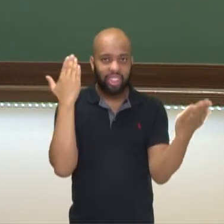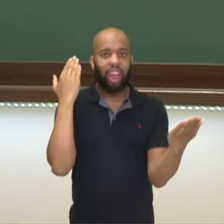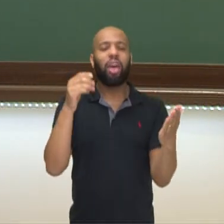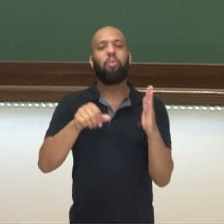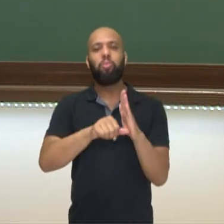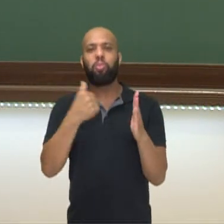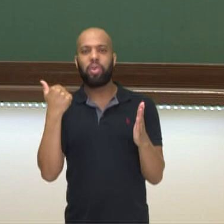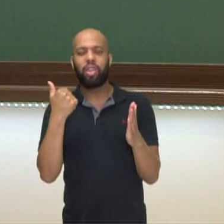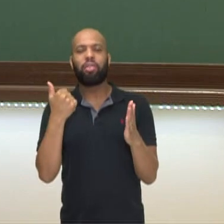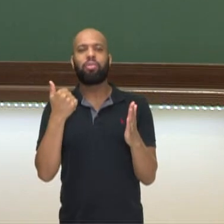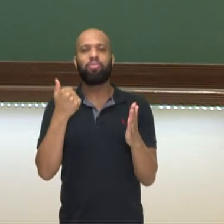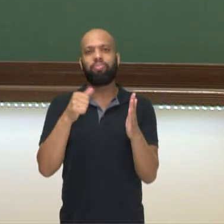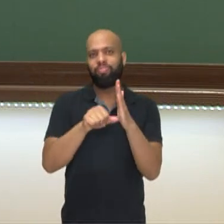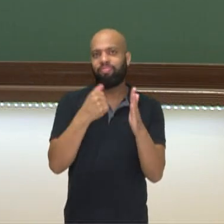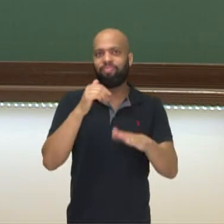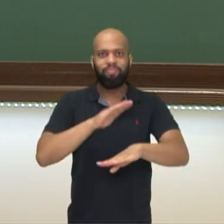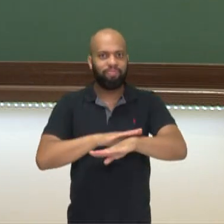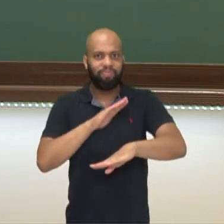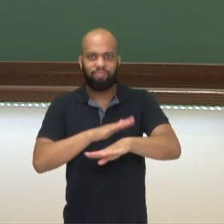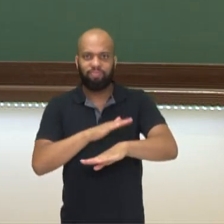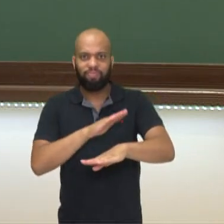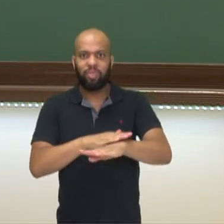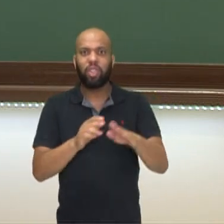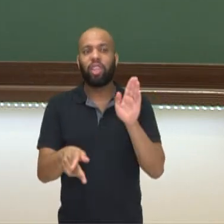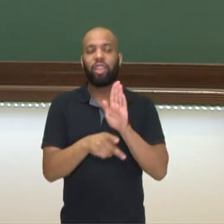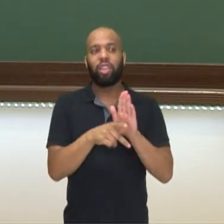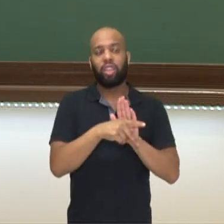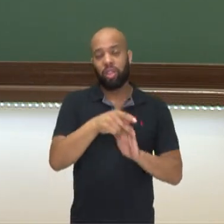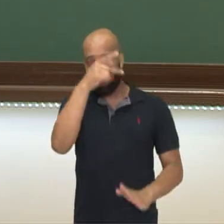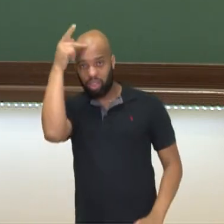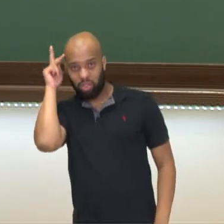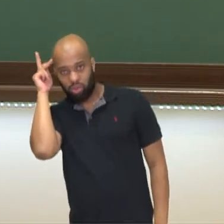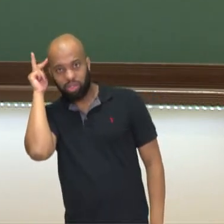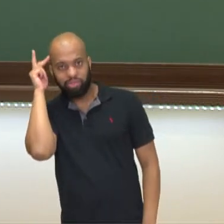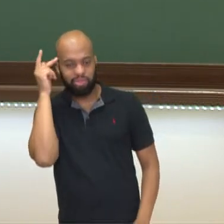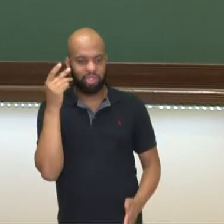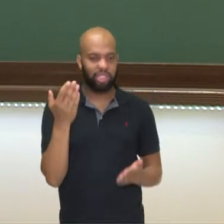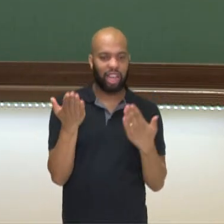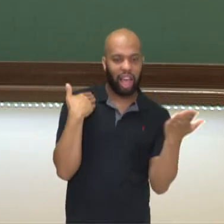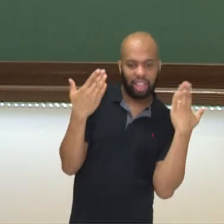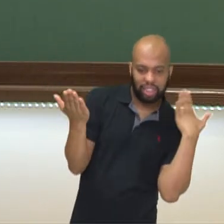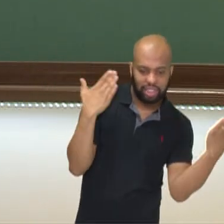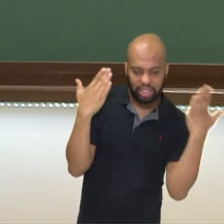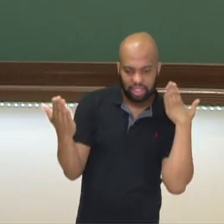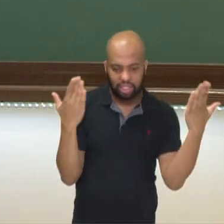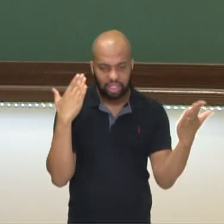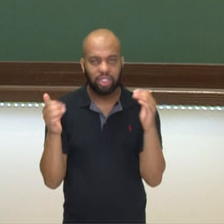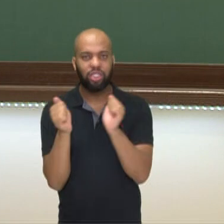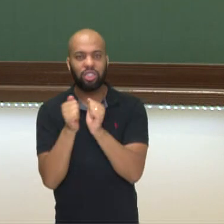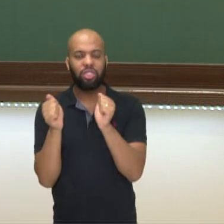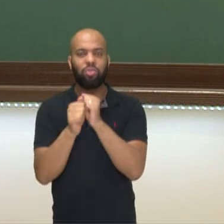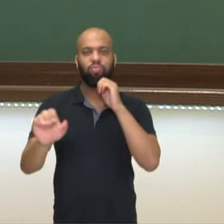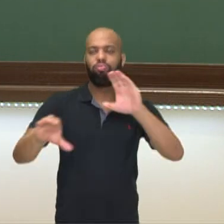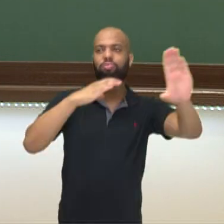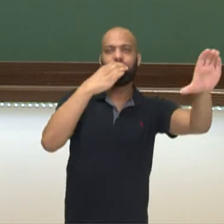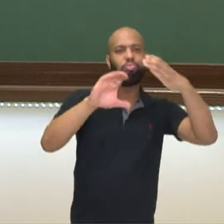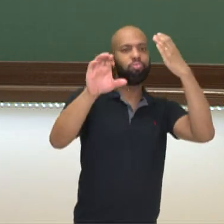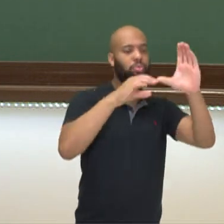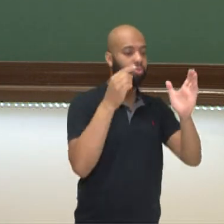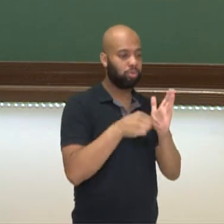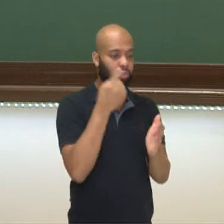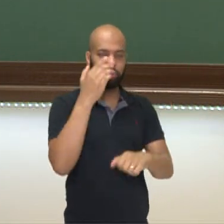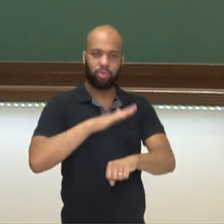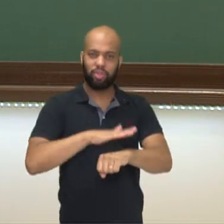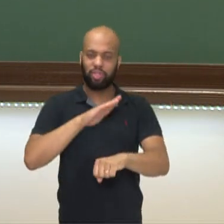acontece naquela época. Até aquele momento não existia pessoas cantando ao mesmo tempo que uma música orquestrada. É a primeira vez que isso